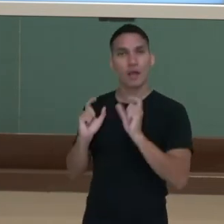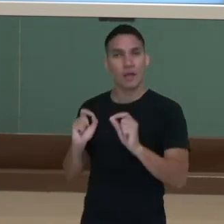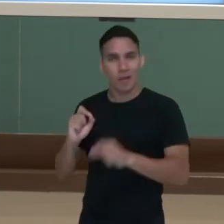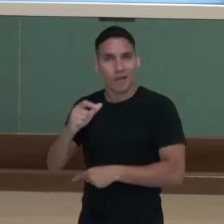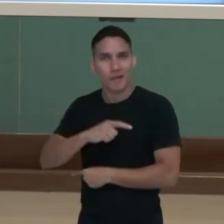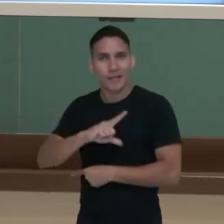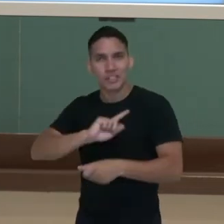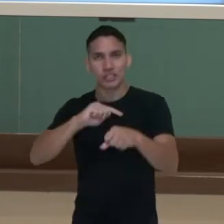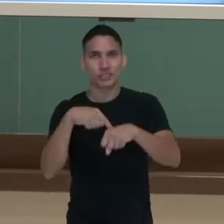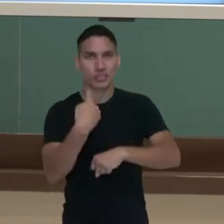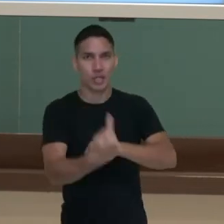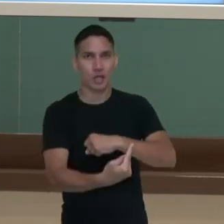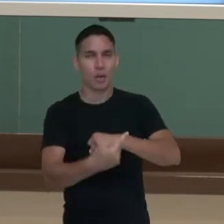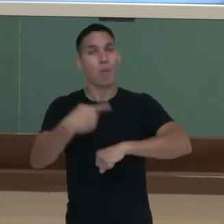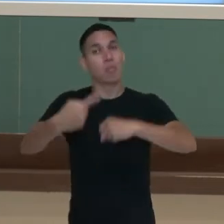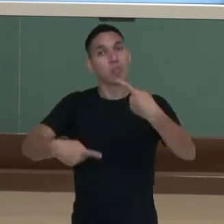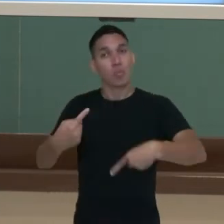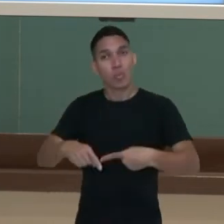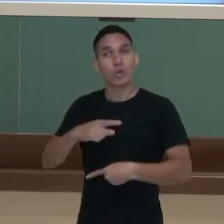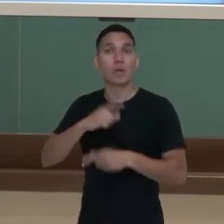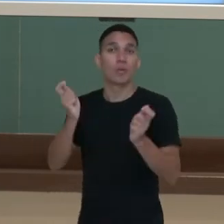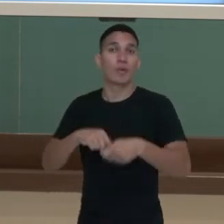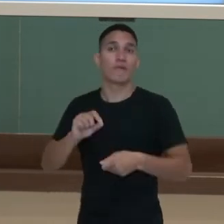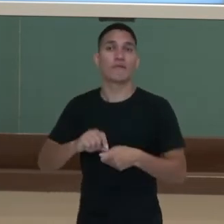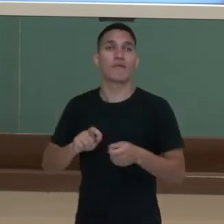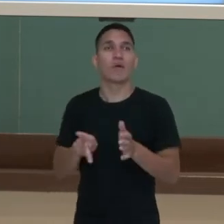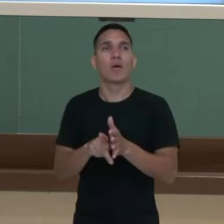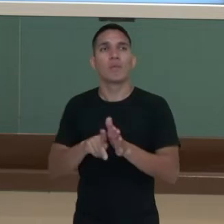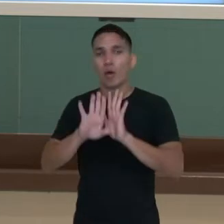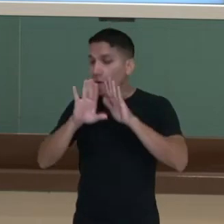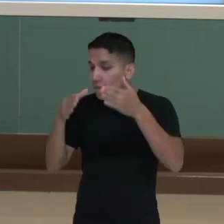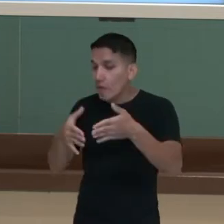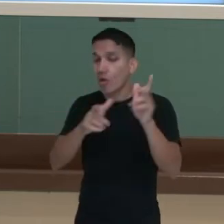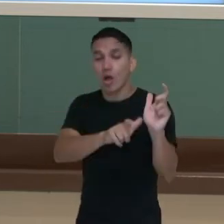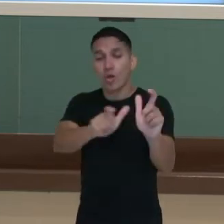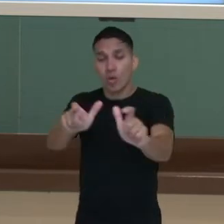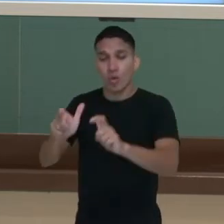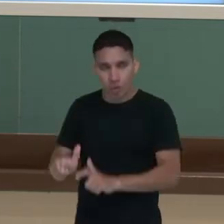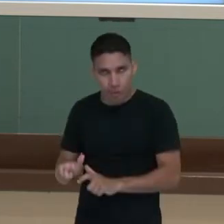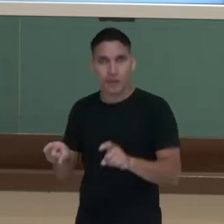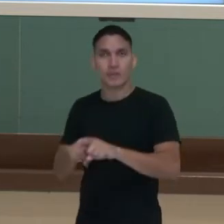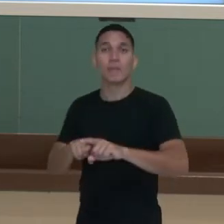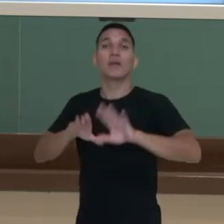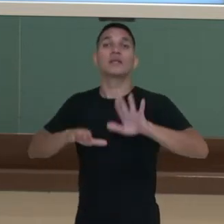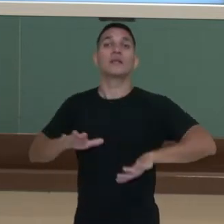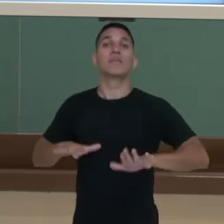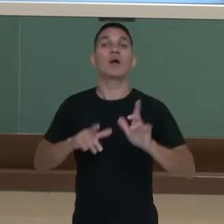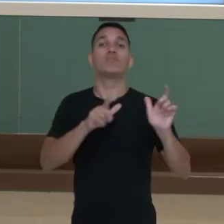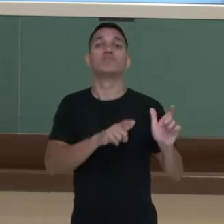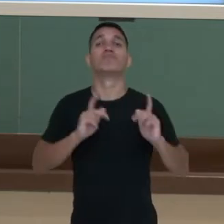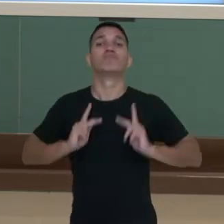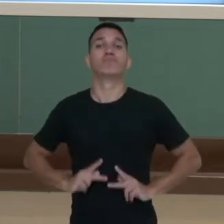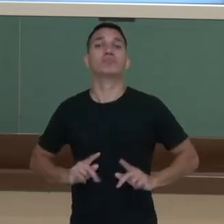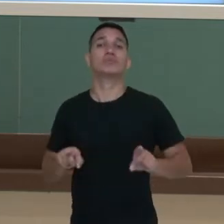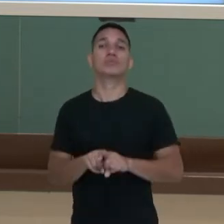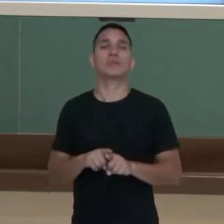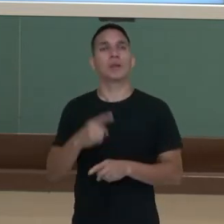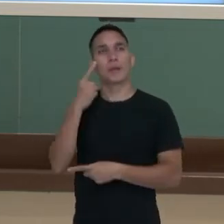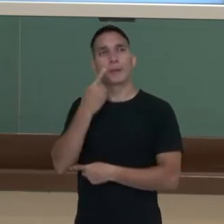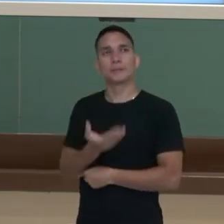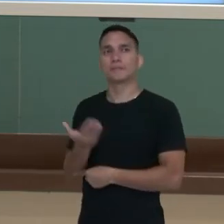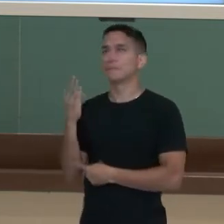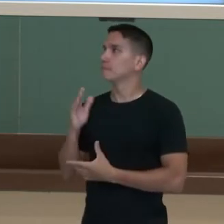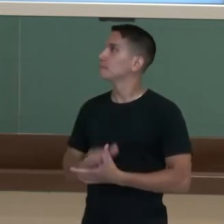essa geopolítica, né, pode ser exercida também, olha só, em locus, né, no lugar, posição ou local também, tá bom?